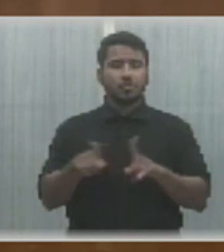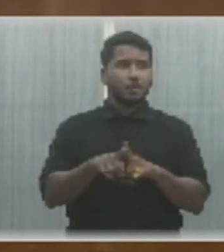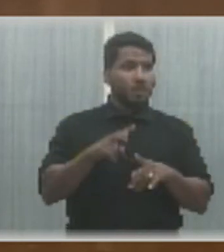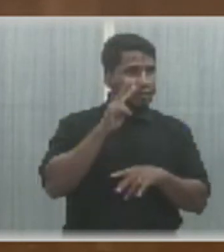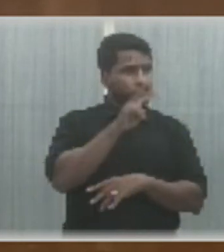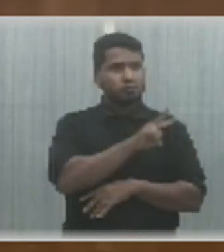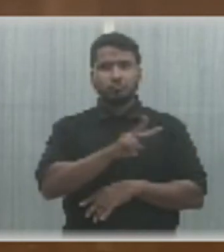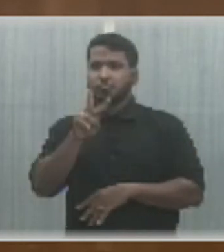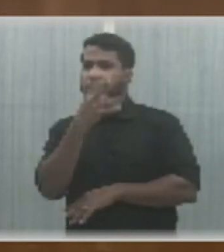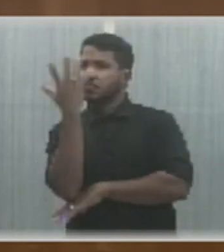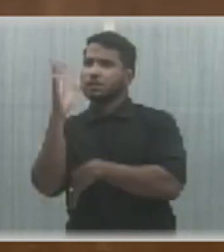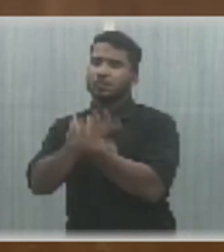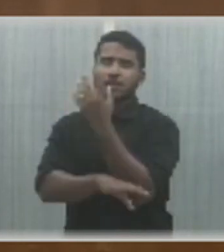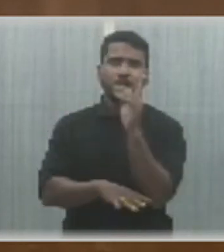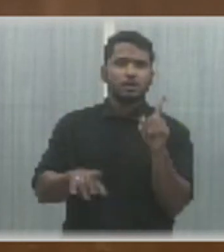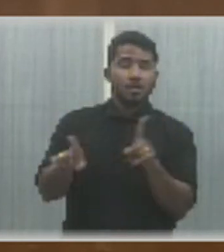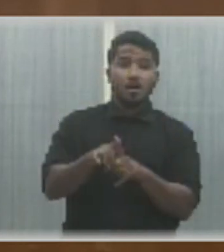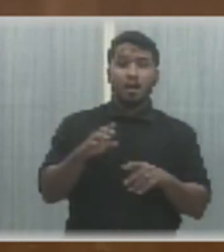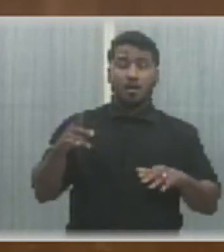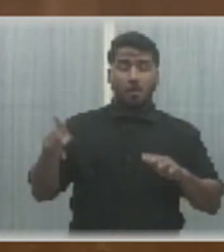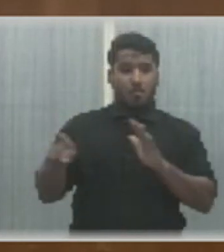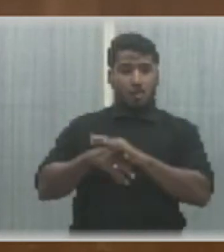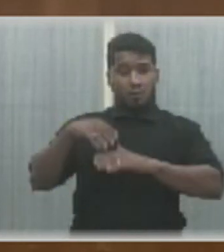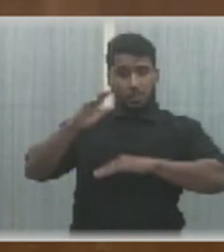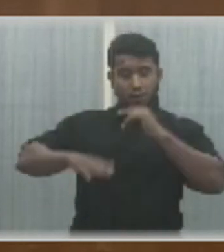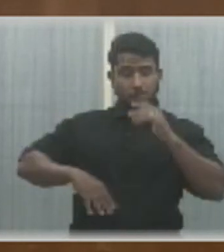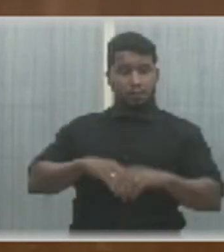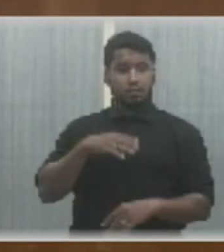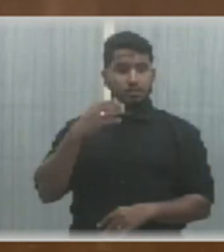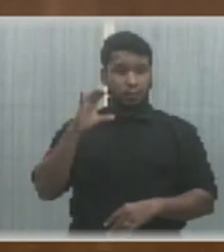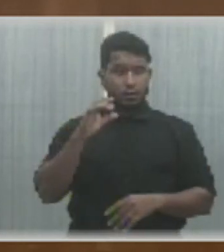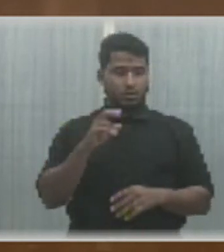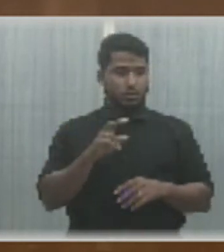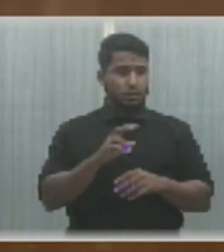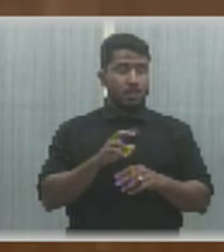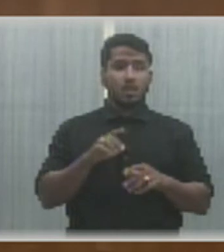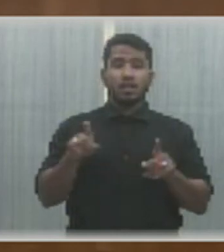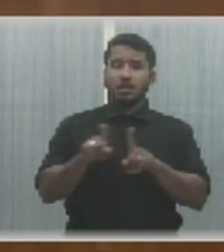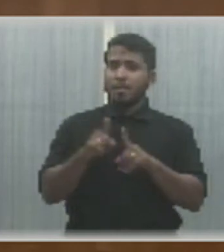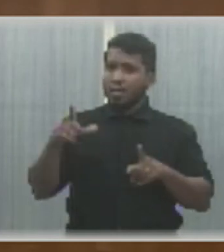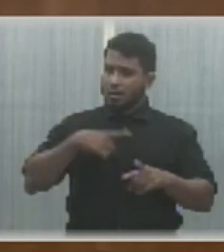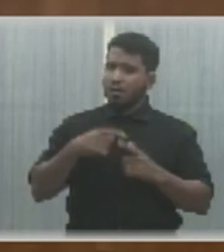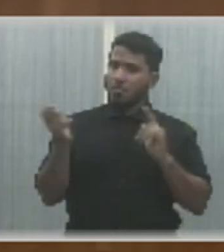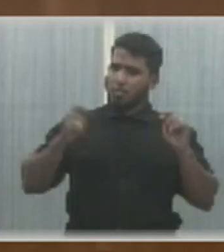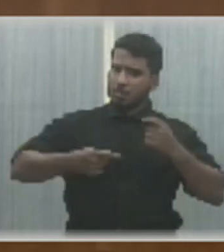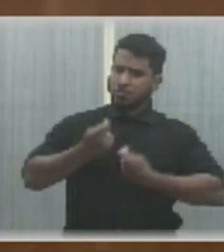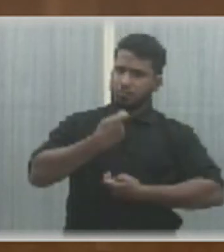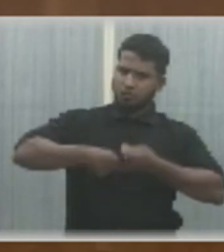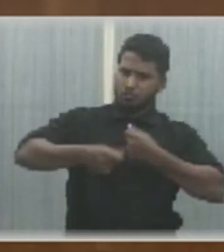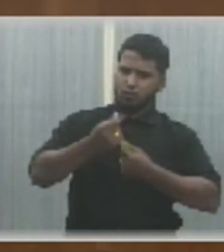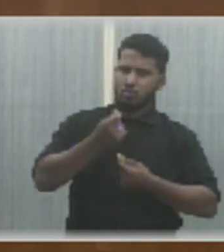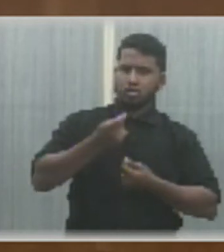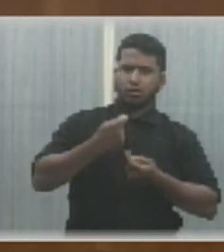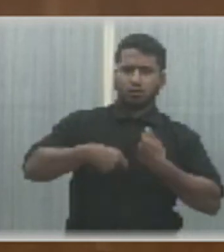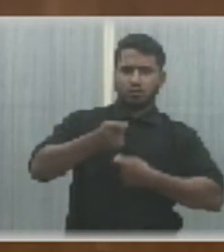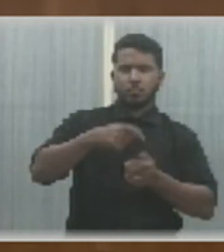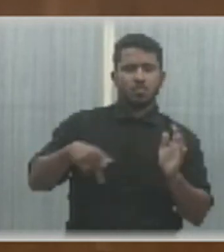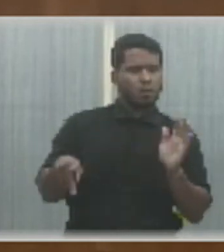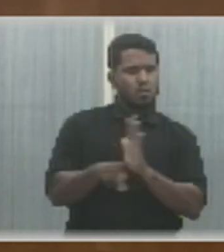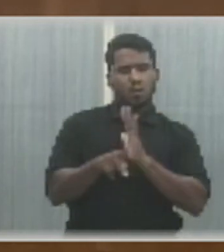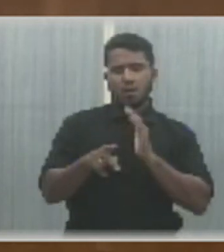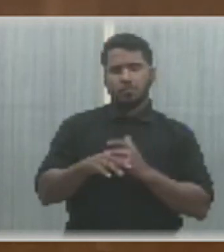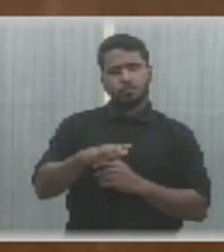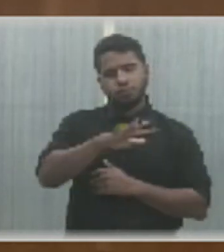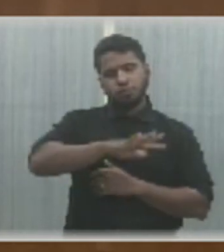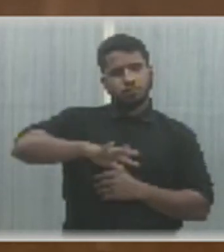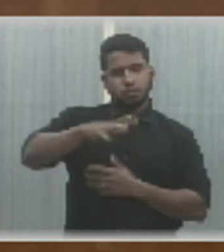natureza e visitas técnicas científicas, movimentando a economia local de forma sustentável. Então,